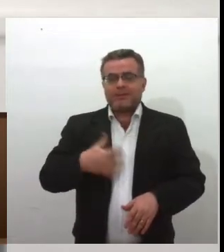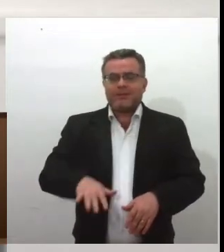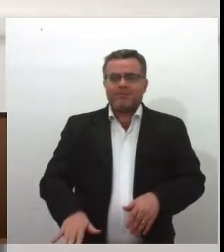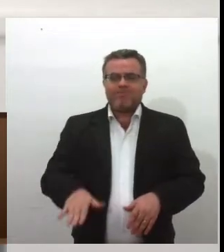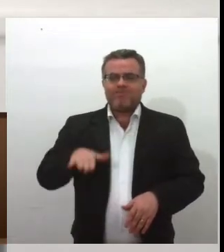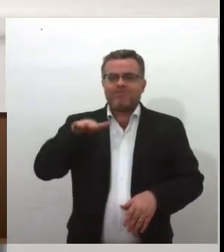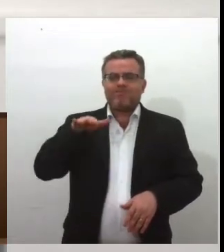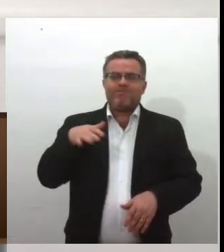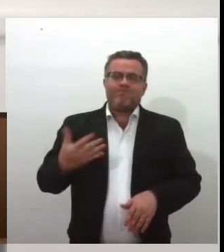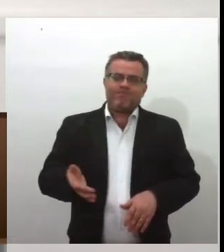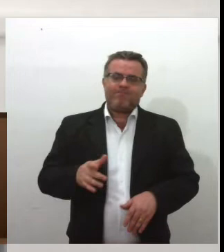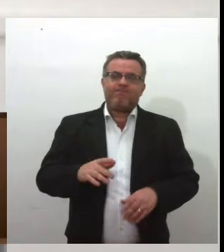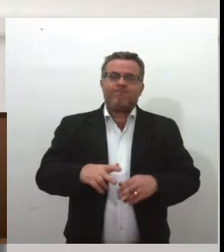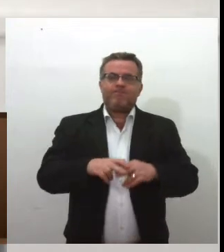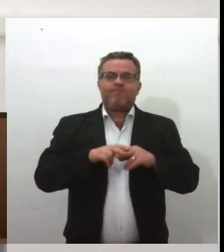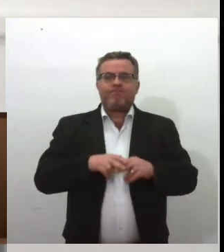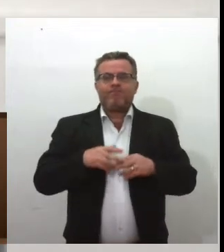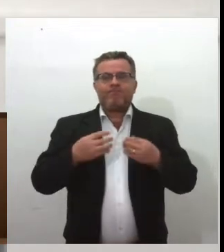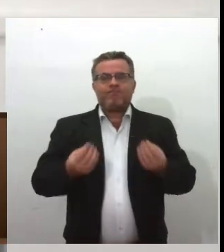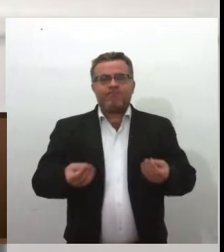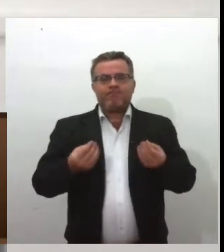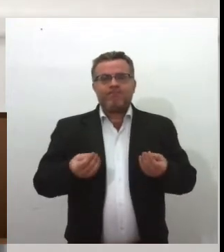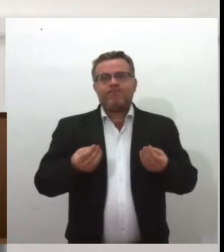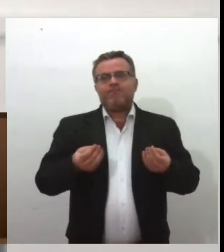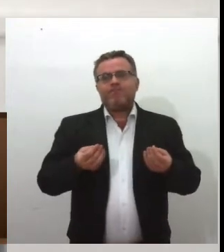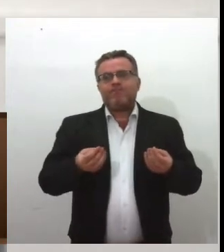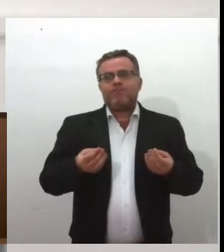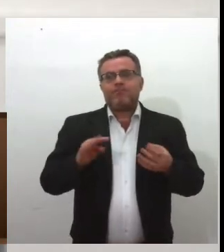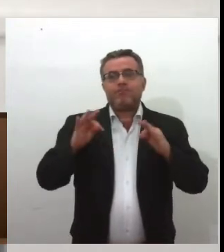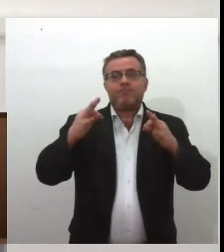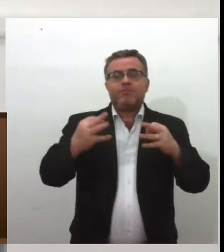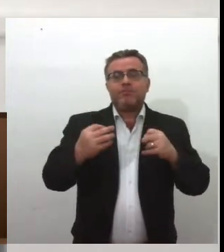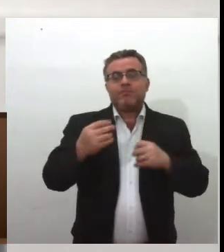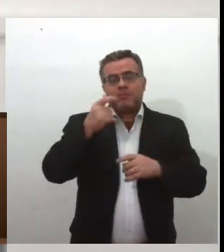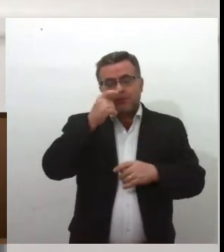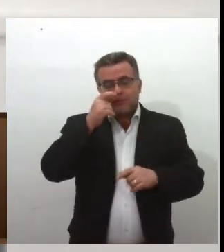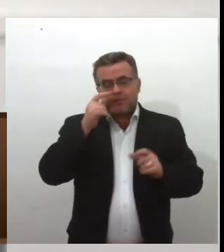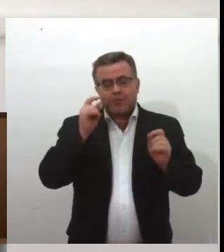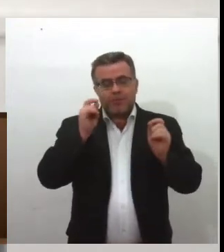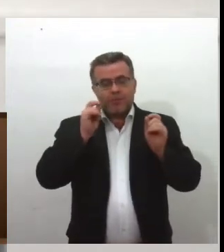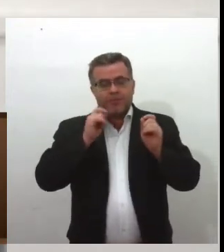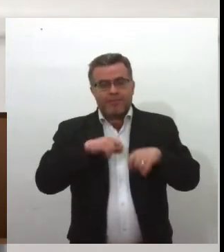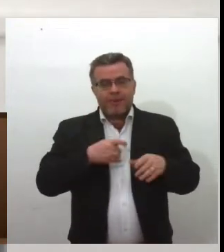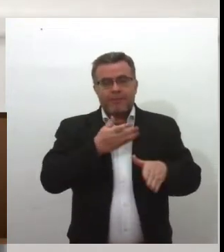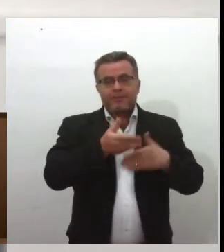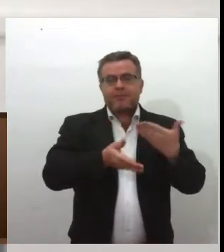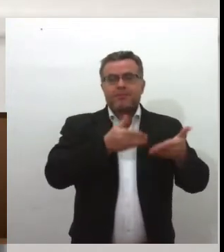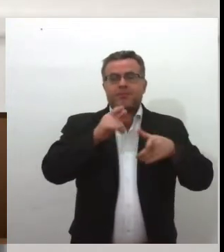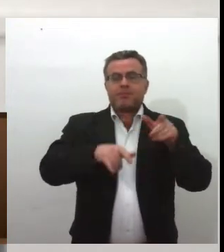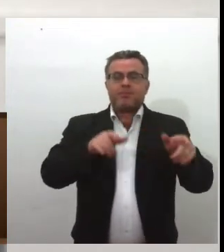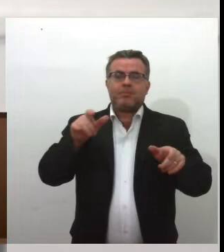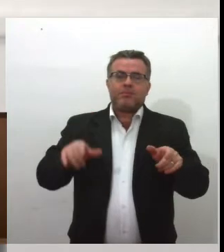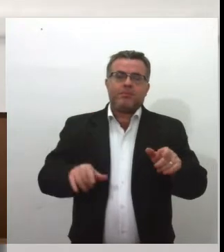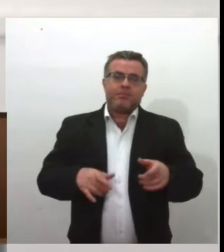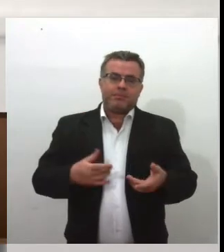aí, Cátia e Sara, e público que está nos assistindo, que a gente pode trabalhar esse homem, o